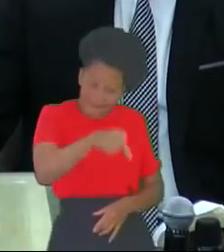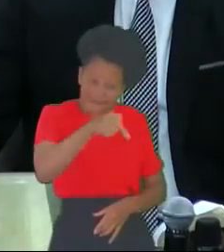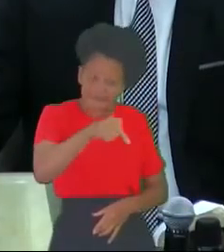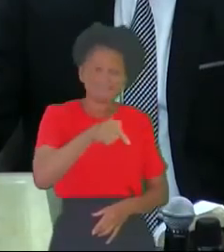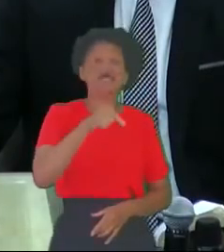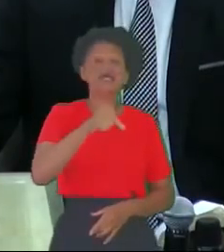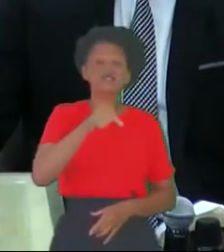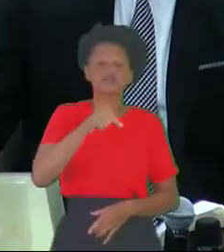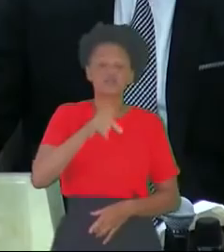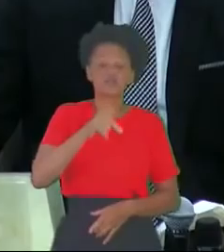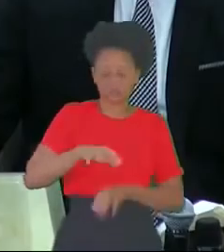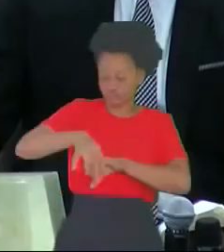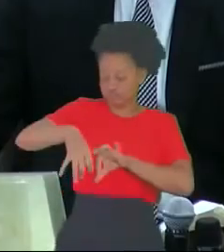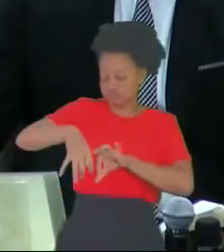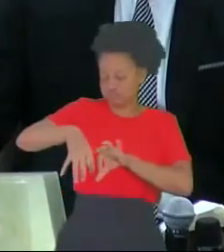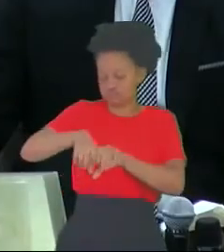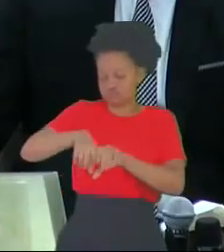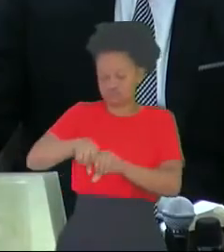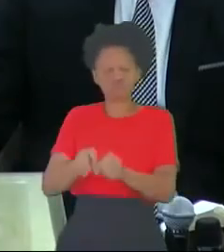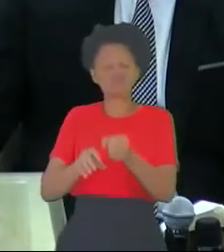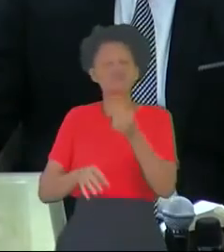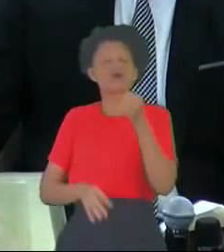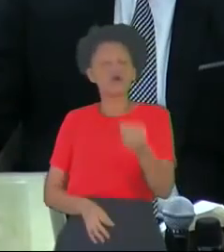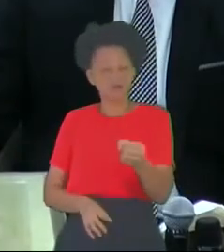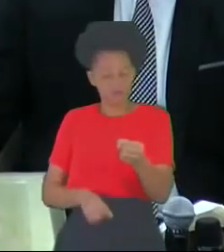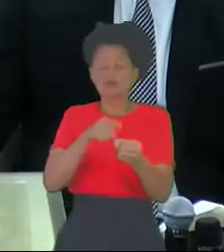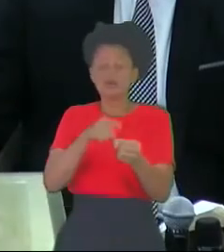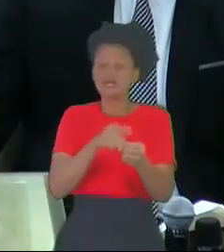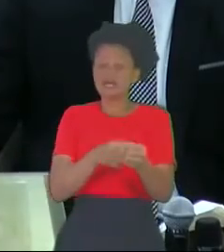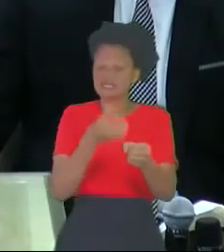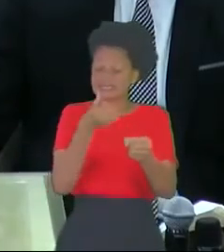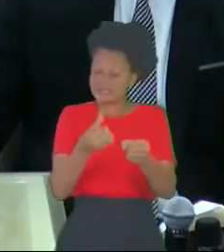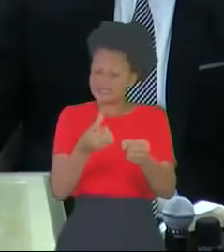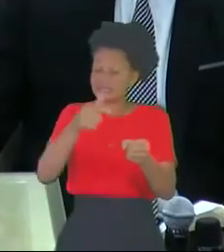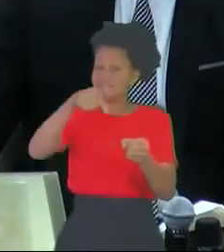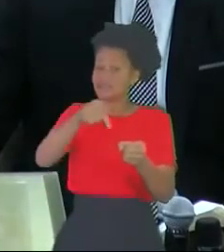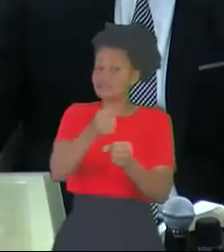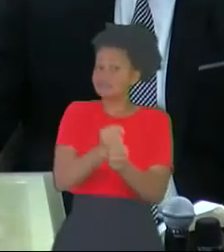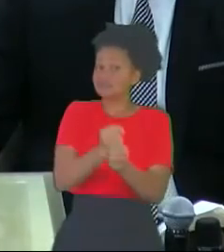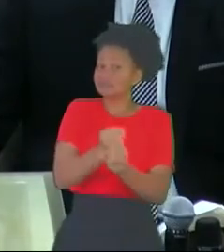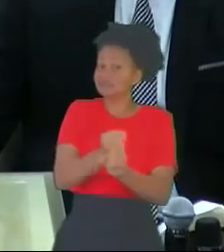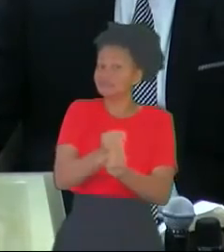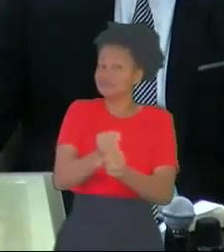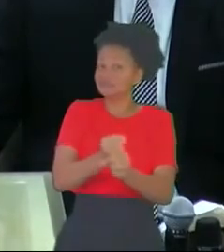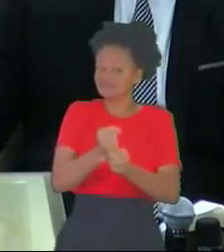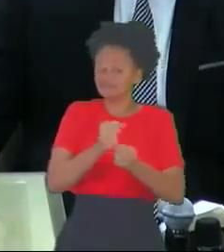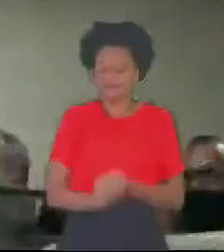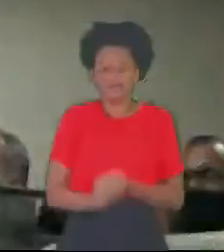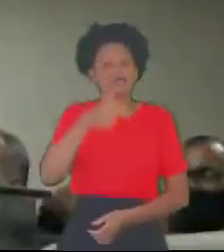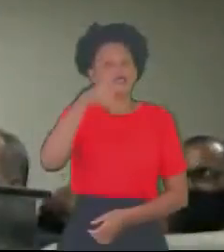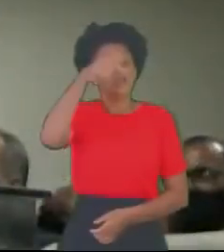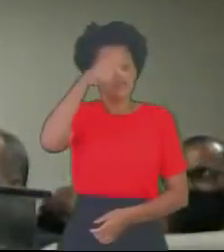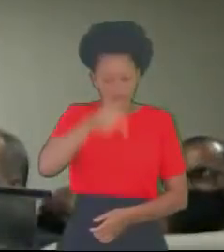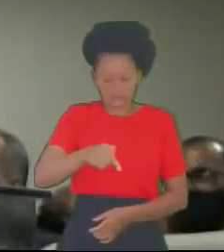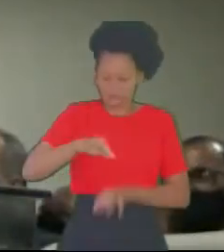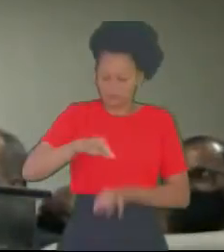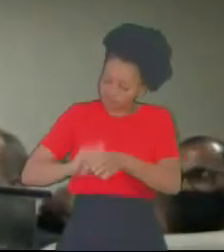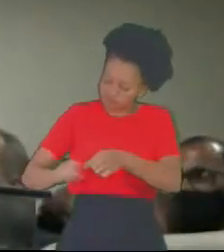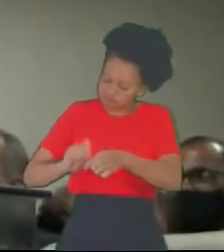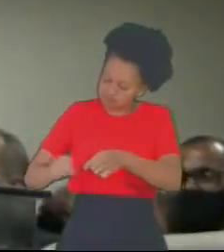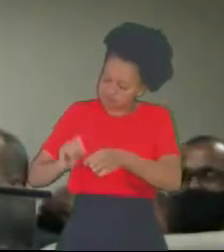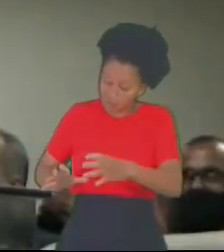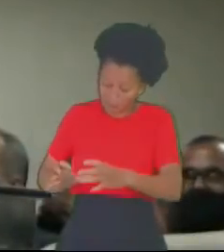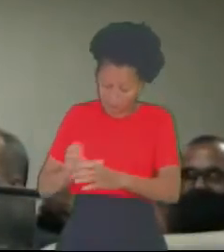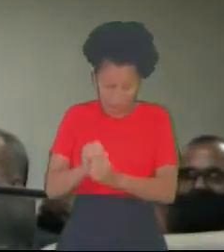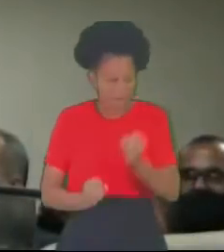quem, meus amados irmãos? Da Ásia. 67 anos depois, Jesus manda 7 cartas às 7 igrejas da Ásia.